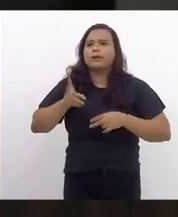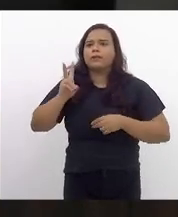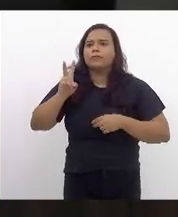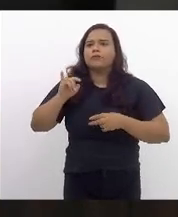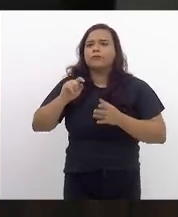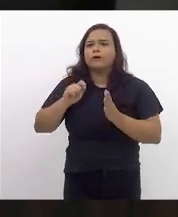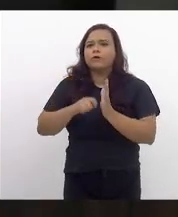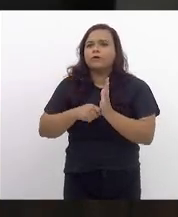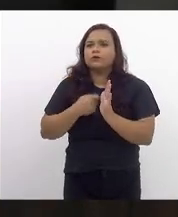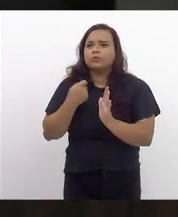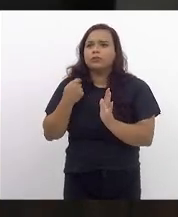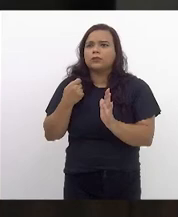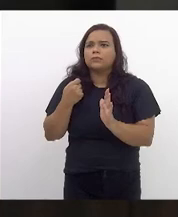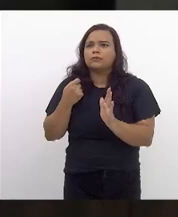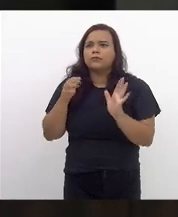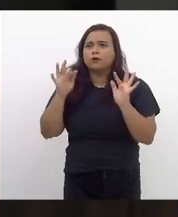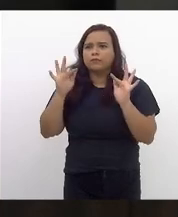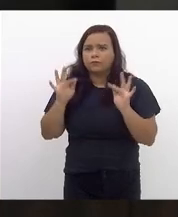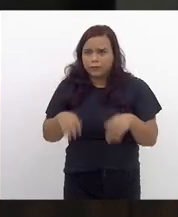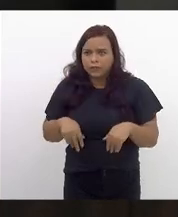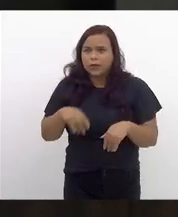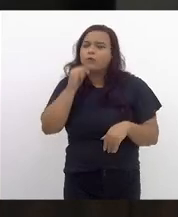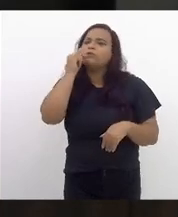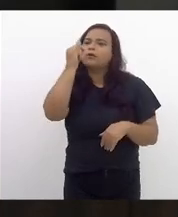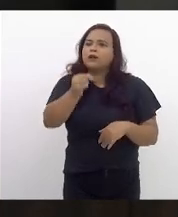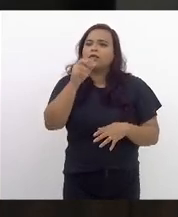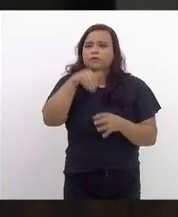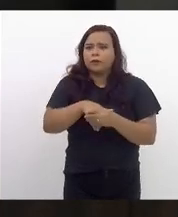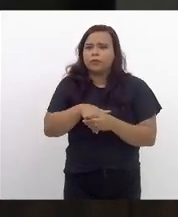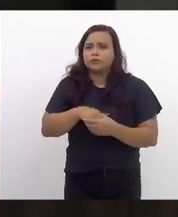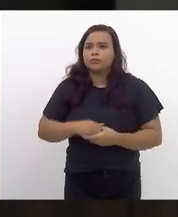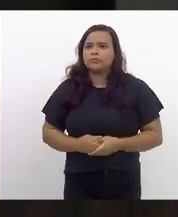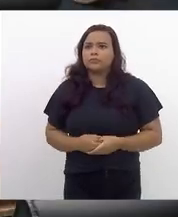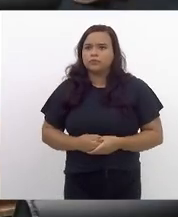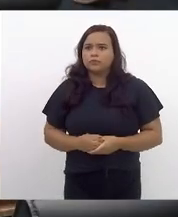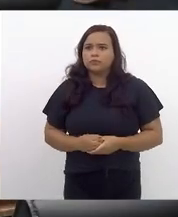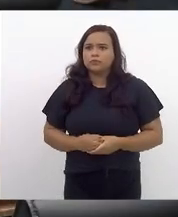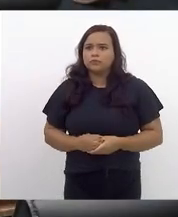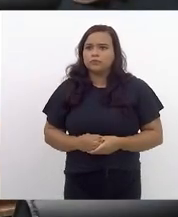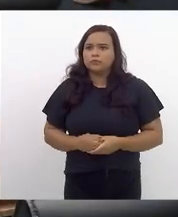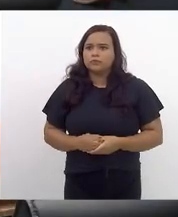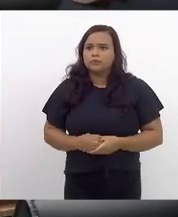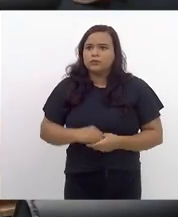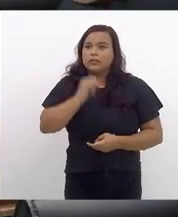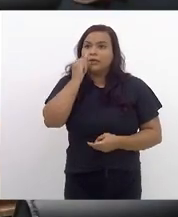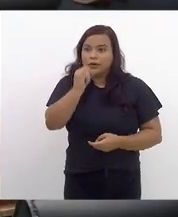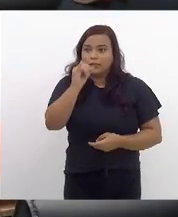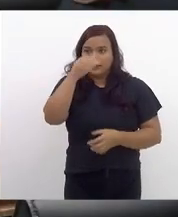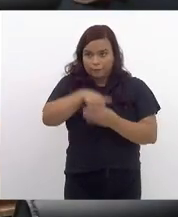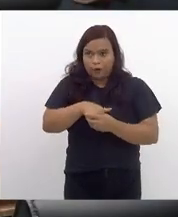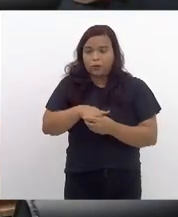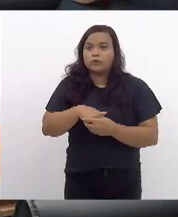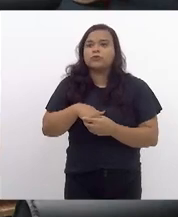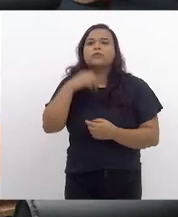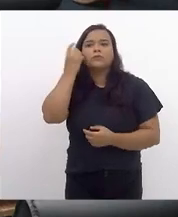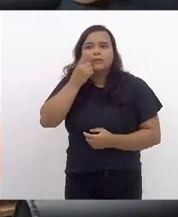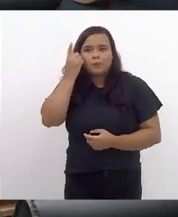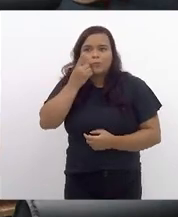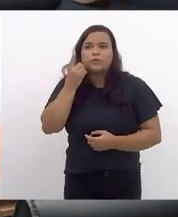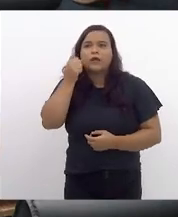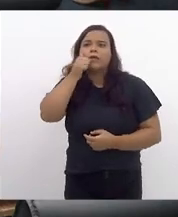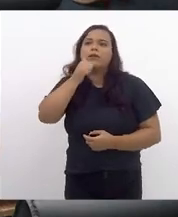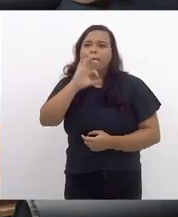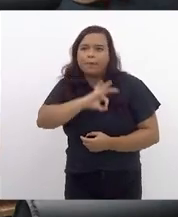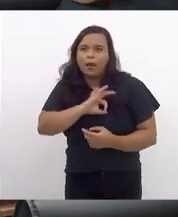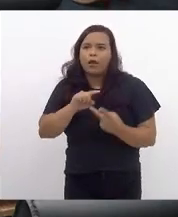autógrafo. Ao final, declaração de voto. Declaração de voto. Deputada Marta, deputado Luiz, deputado Márcio.